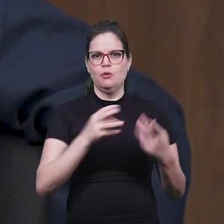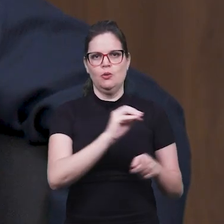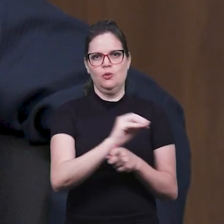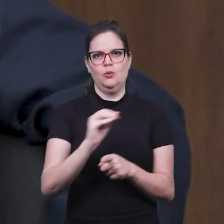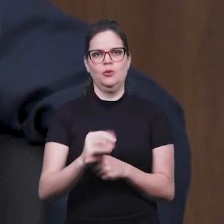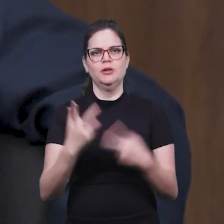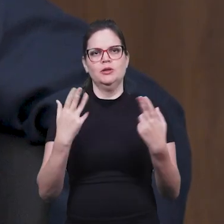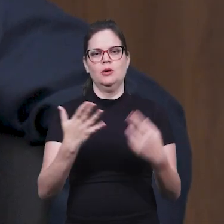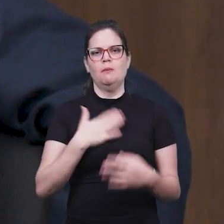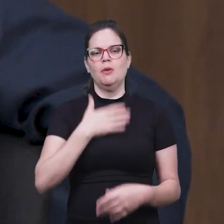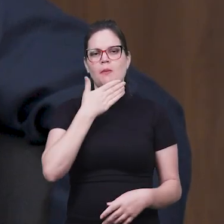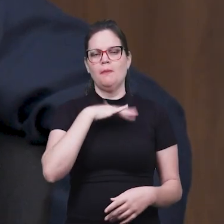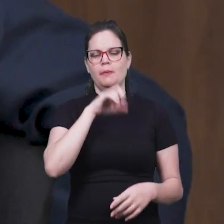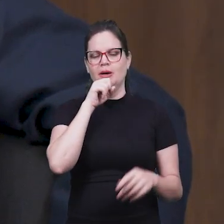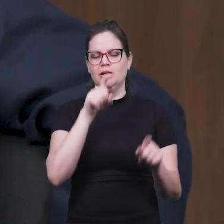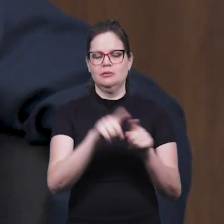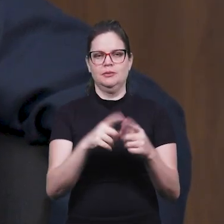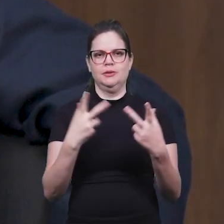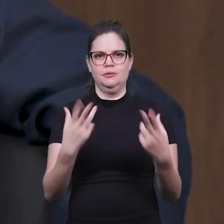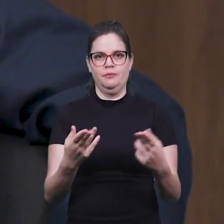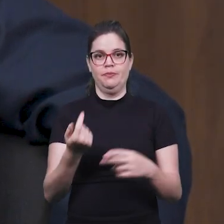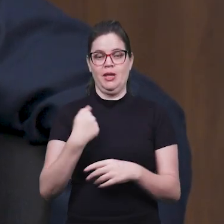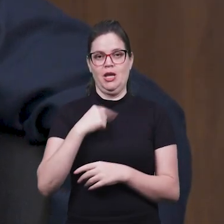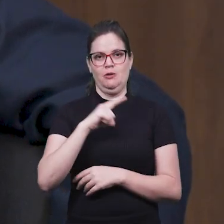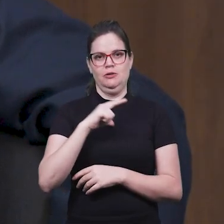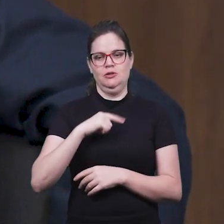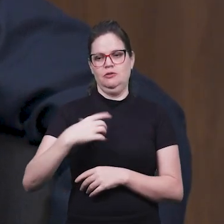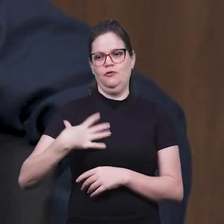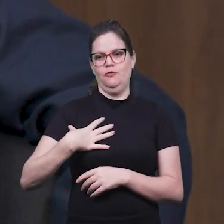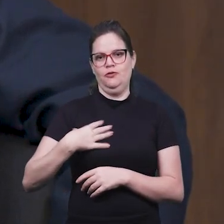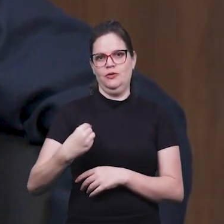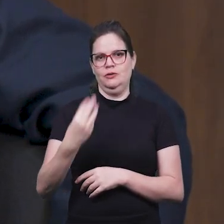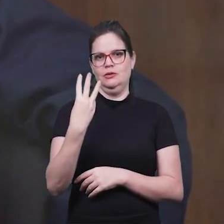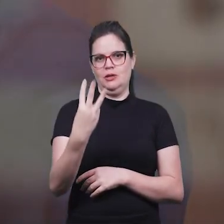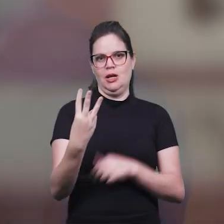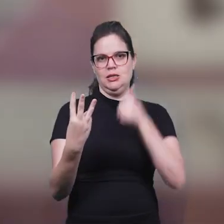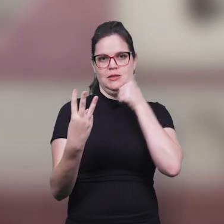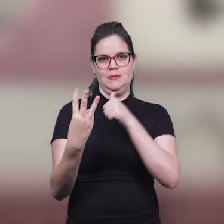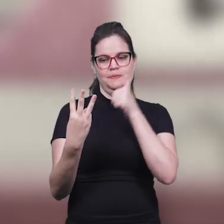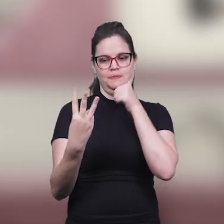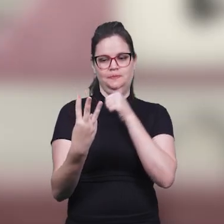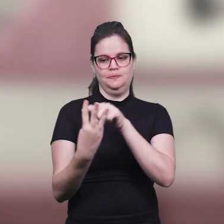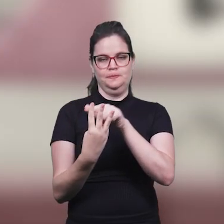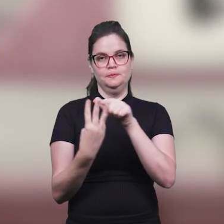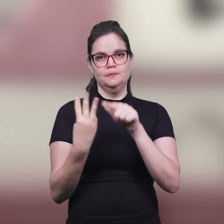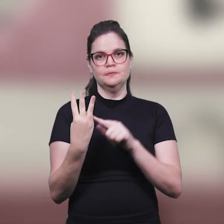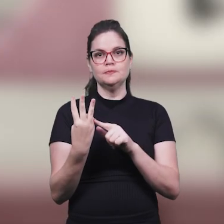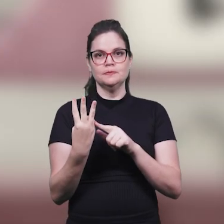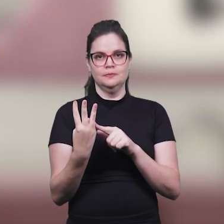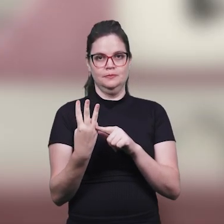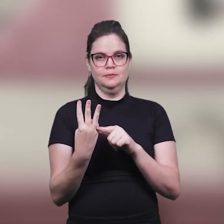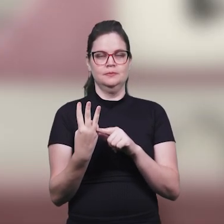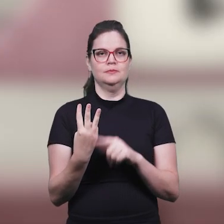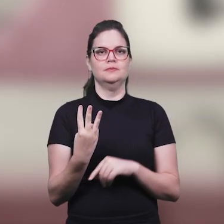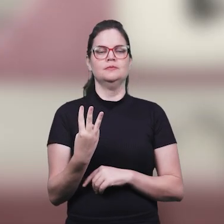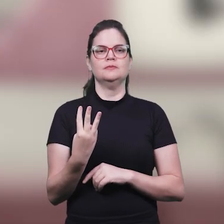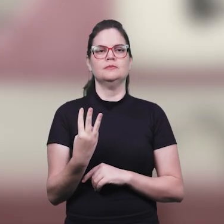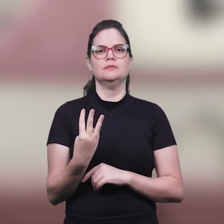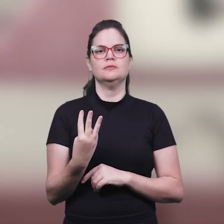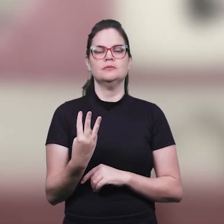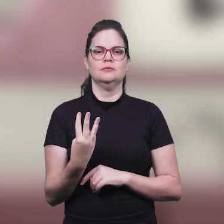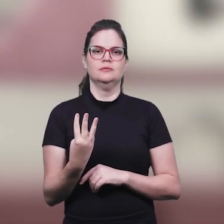tal. Eu tive 3 filhas. E nós tivemos... E a gente